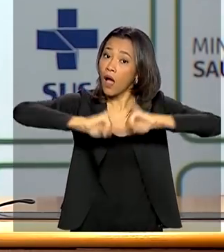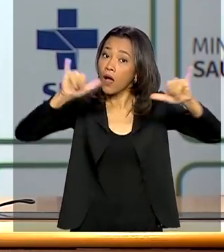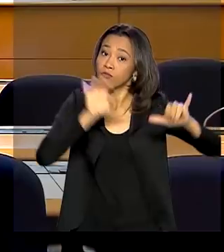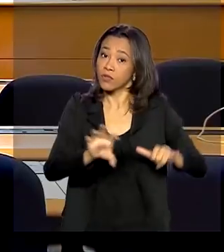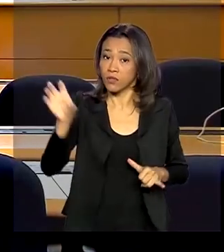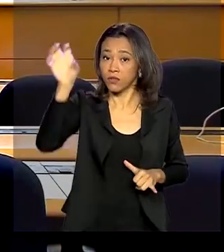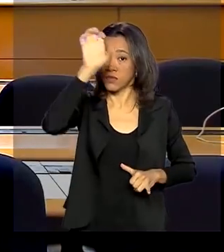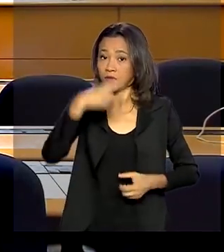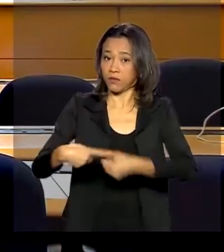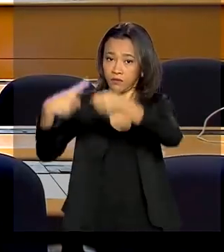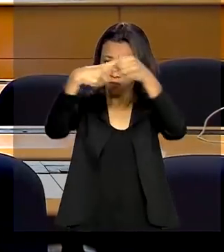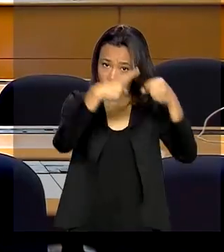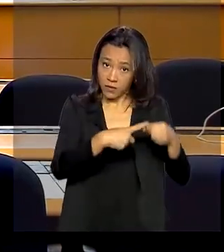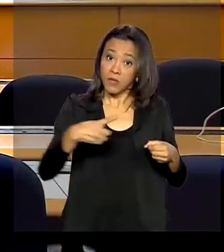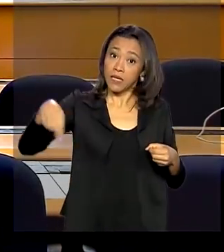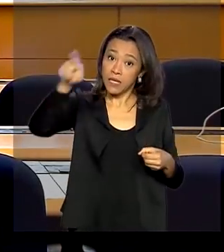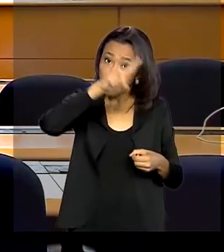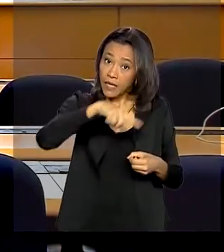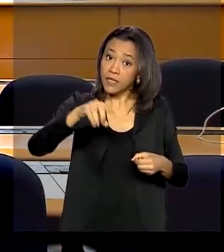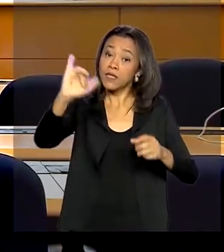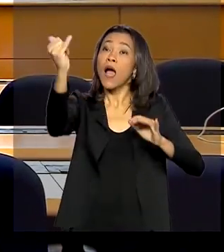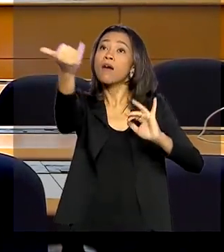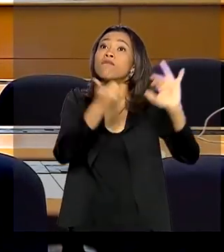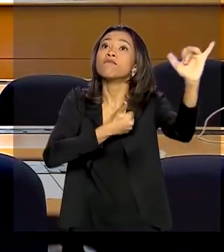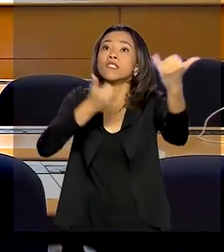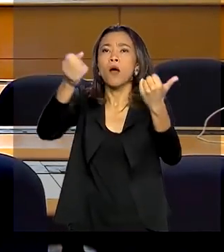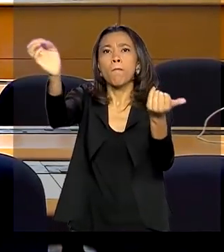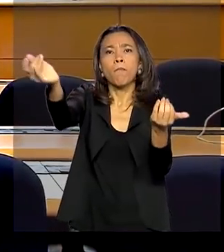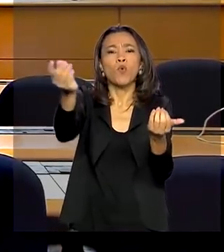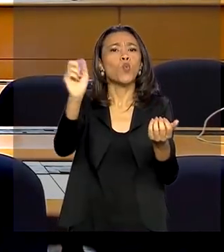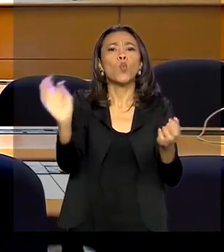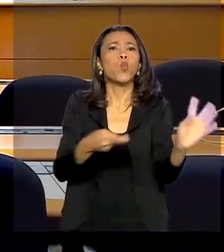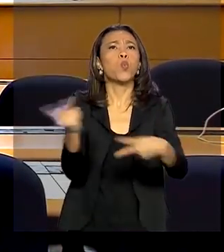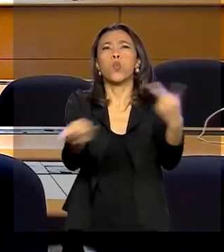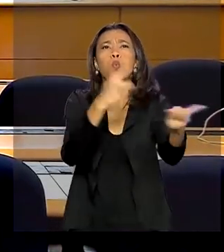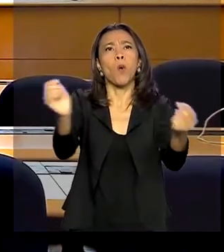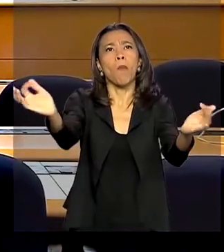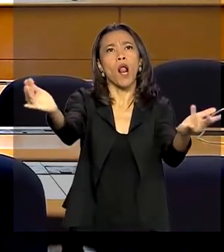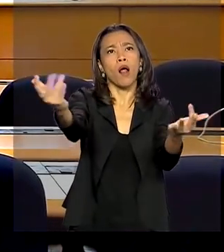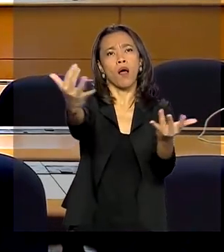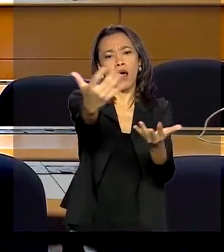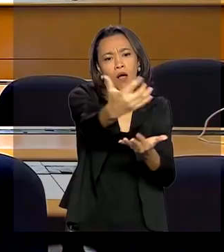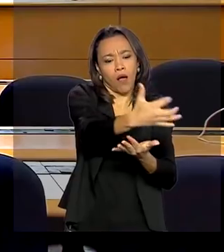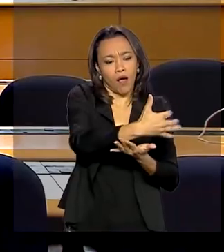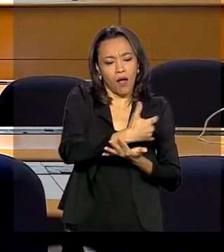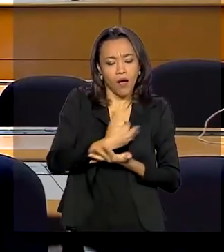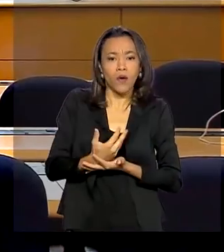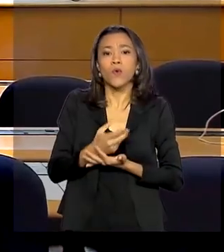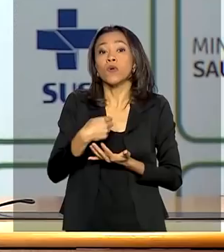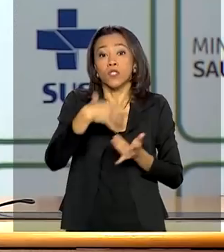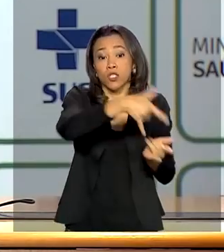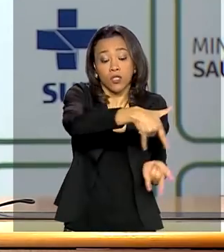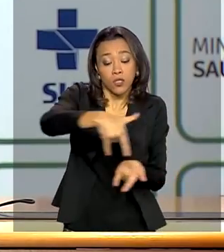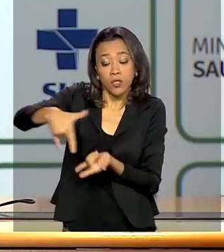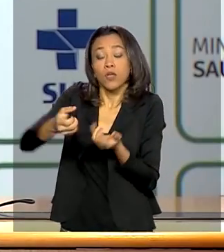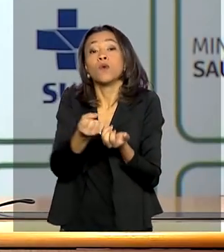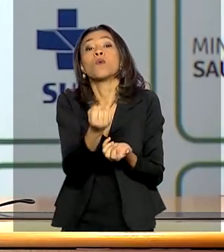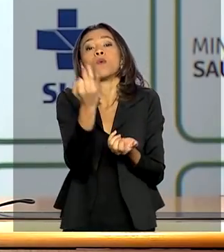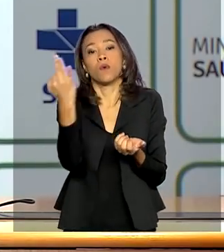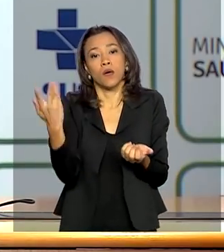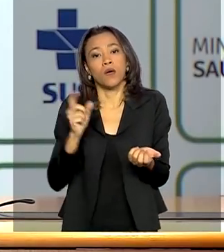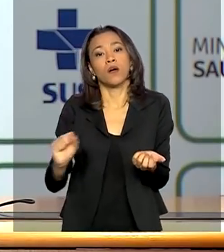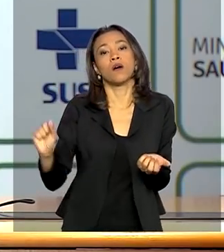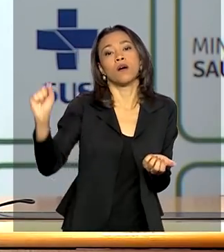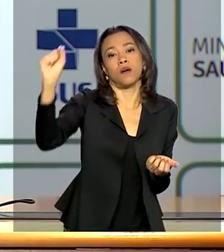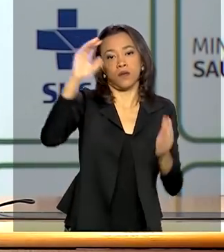municípios para que repassem ao governo federal a situação real de números de leitos disponíveis. Nós não